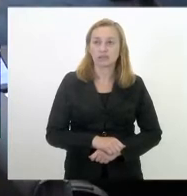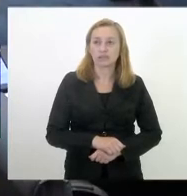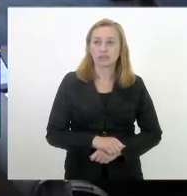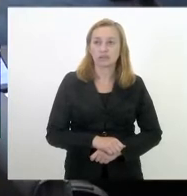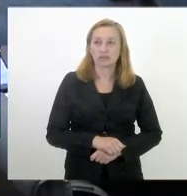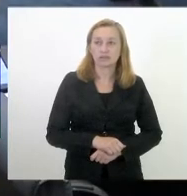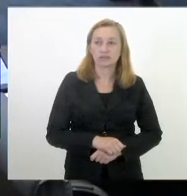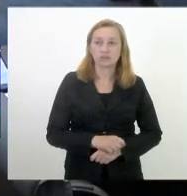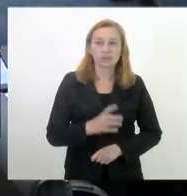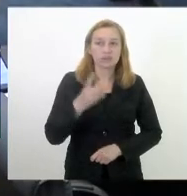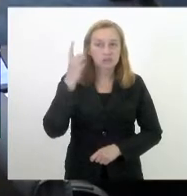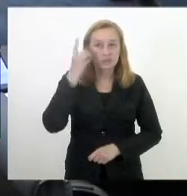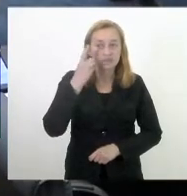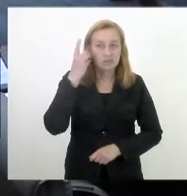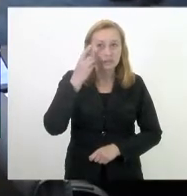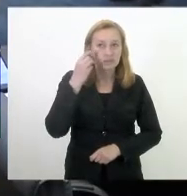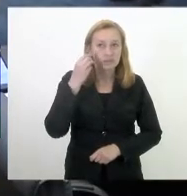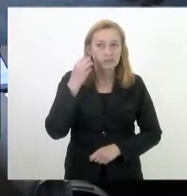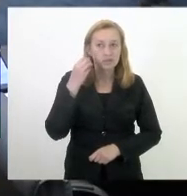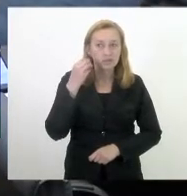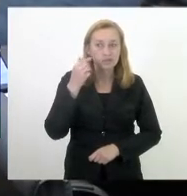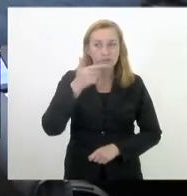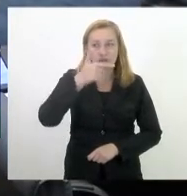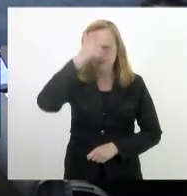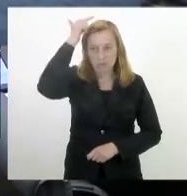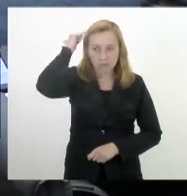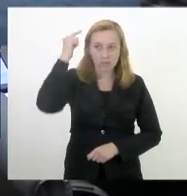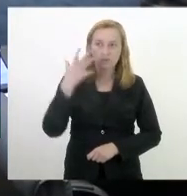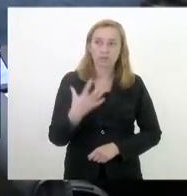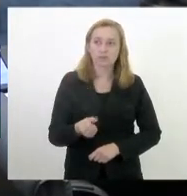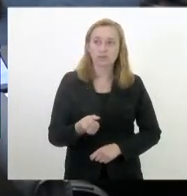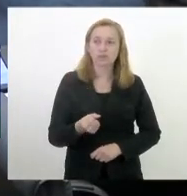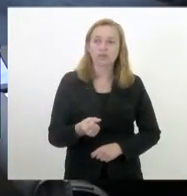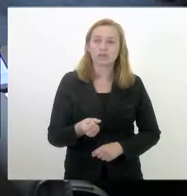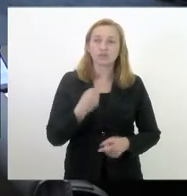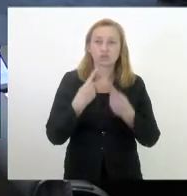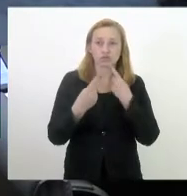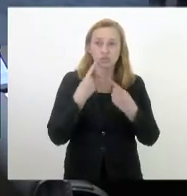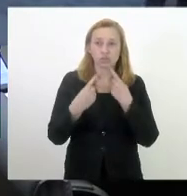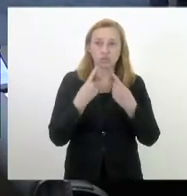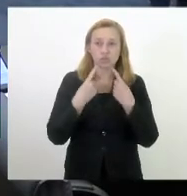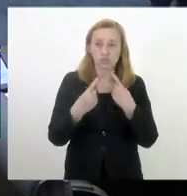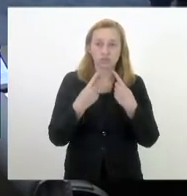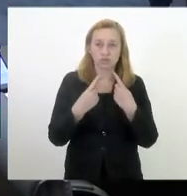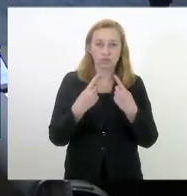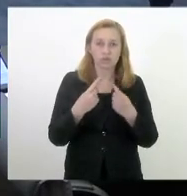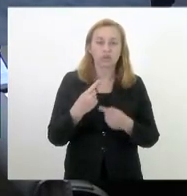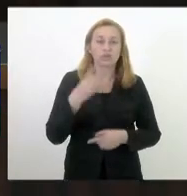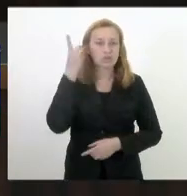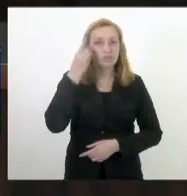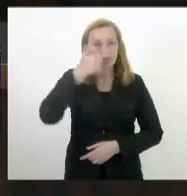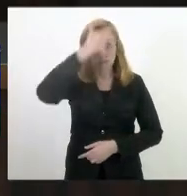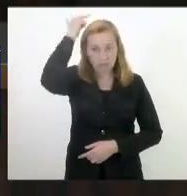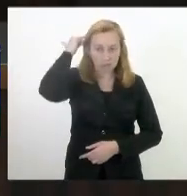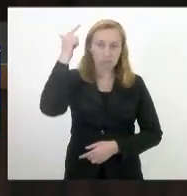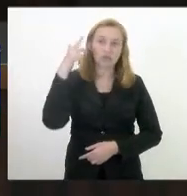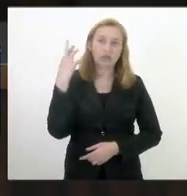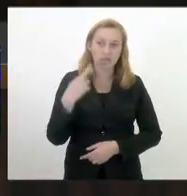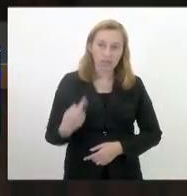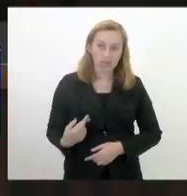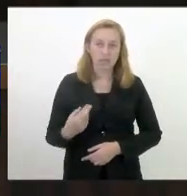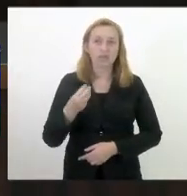Acompanho o relator, senhor. Então, com os pareceres emitidos em discussão. Então, Luiz, Paulo, Renata,